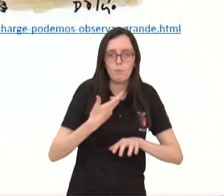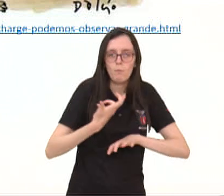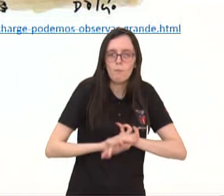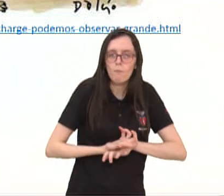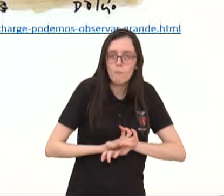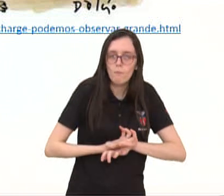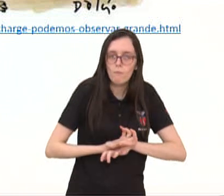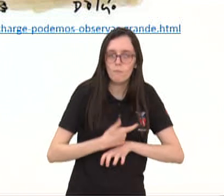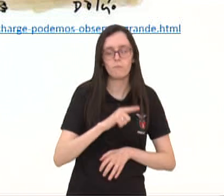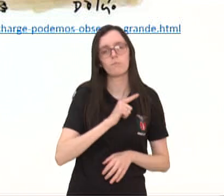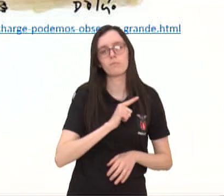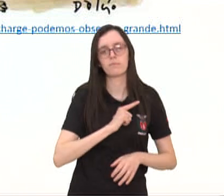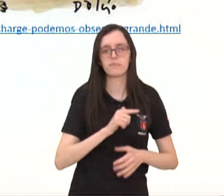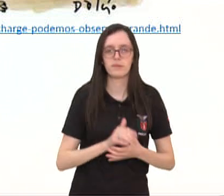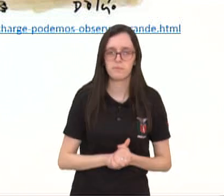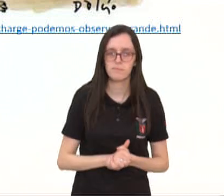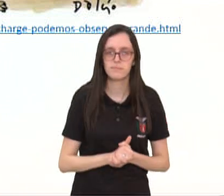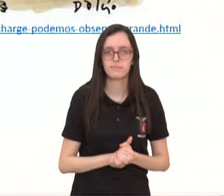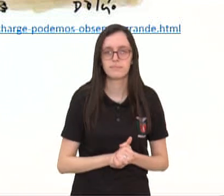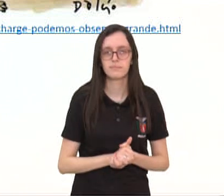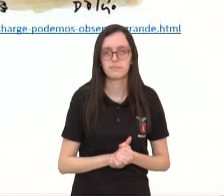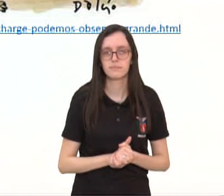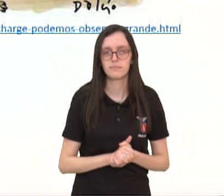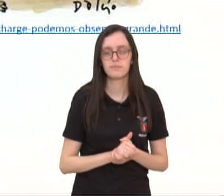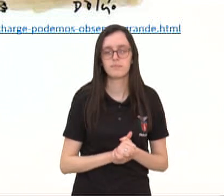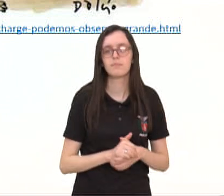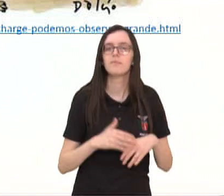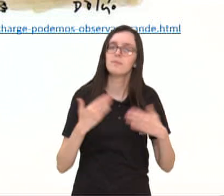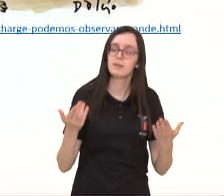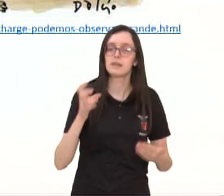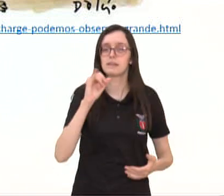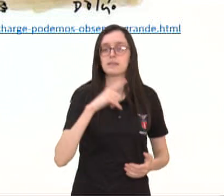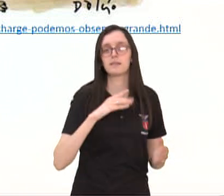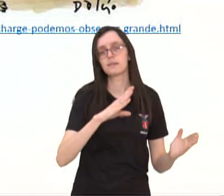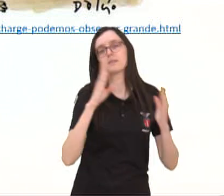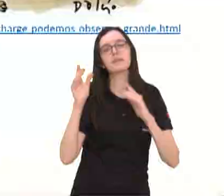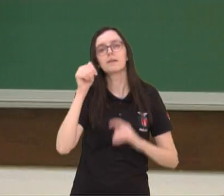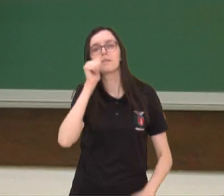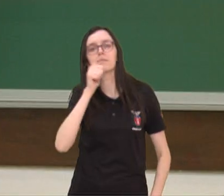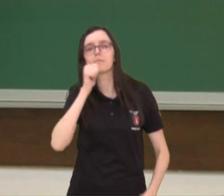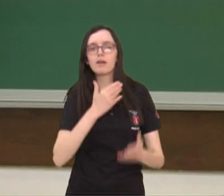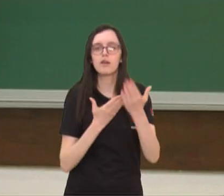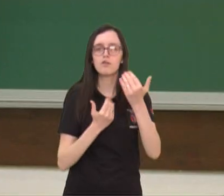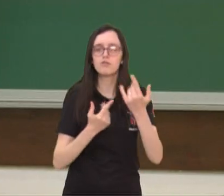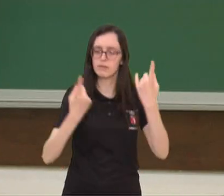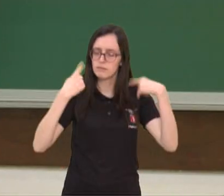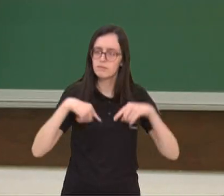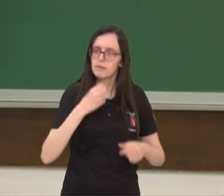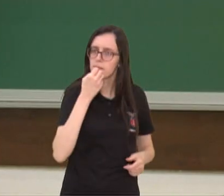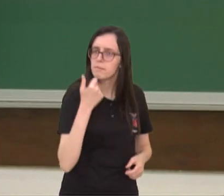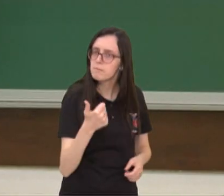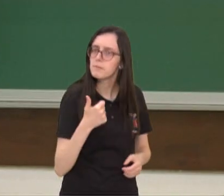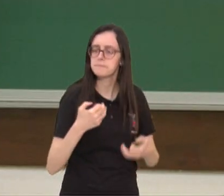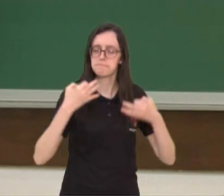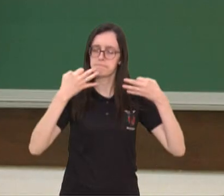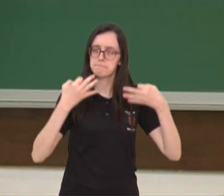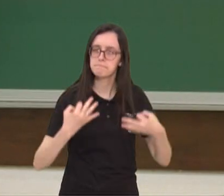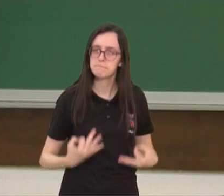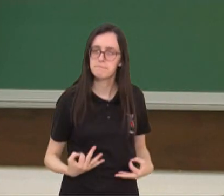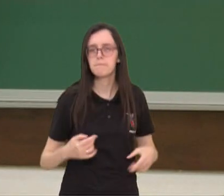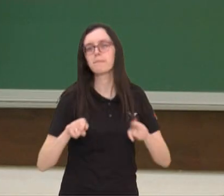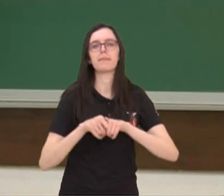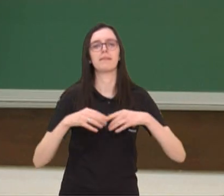né? Então, ou seja, se por um lado nós temos uma jovem bem aparelhada, bem conceituada,